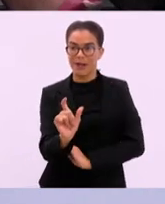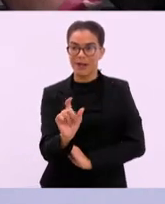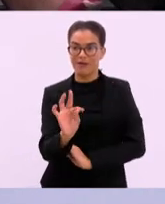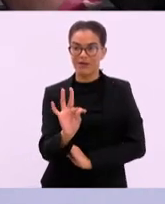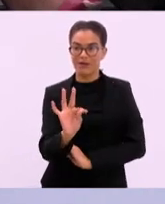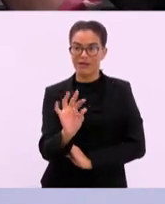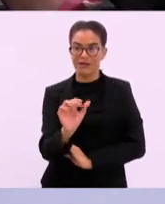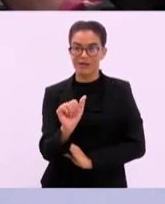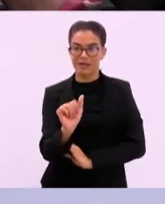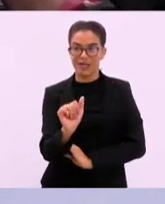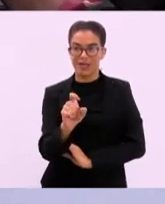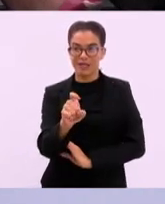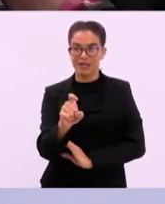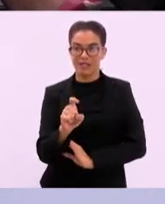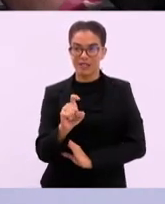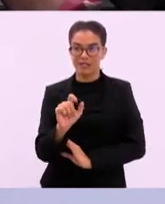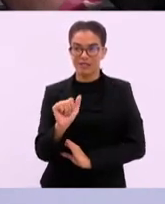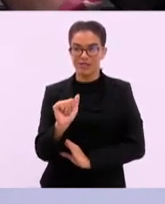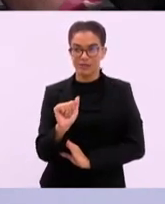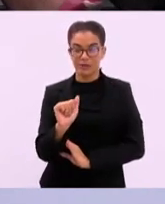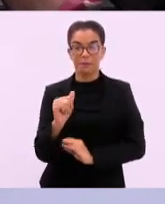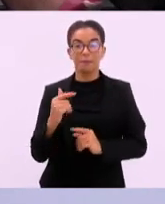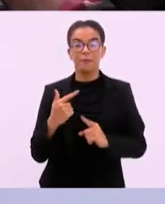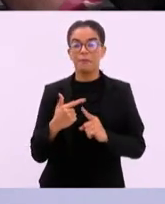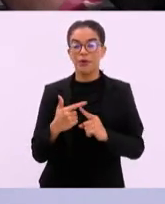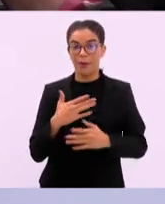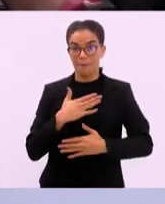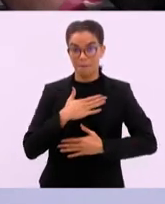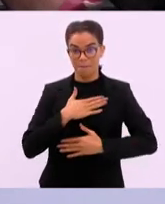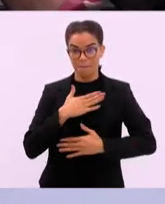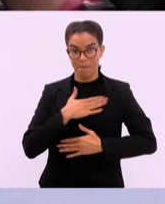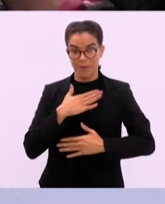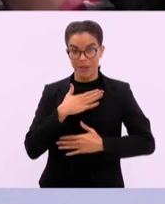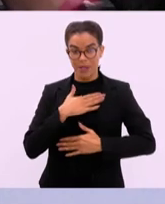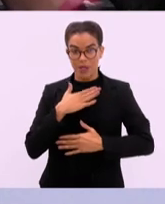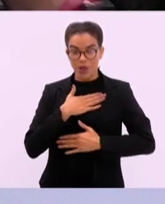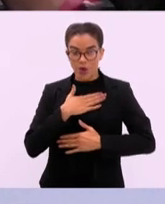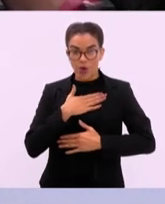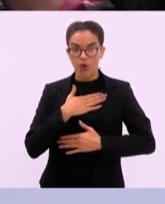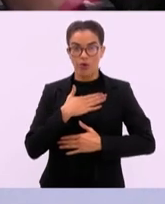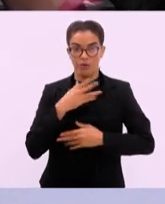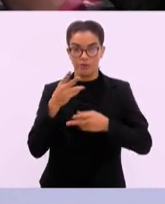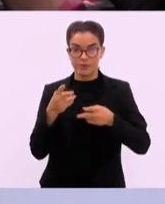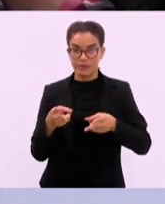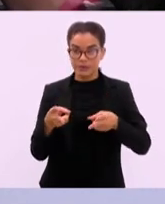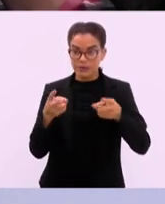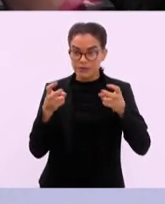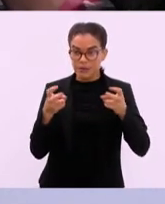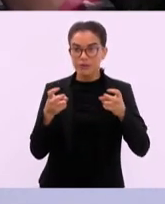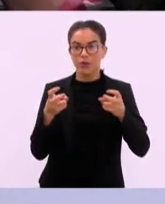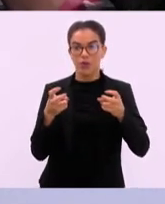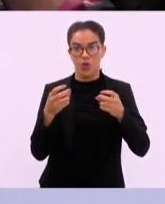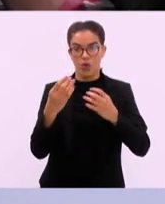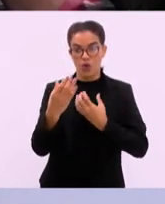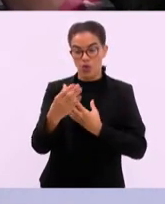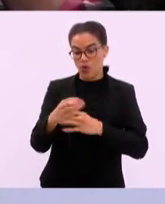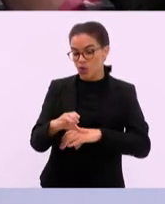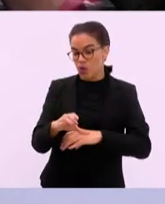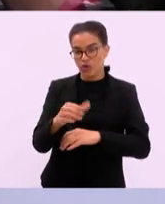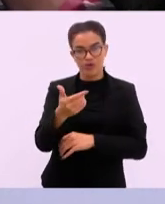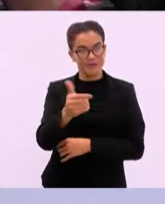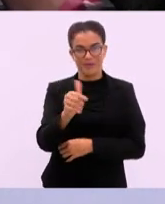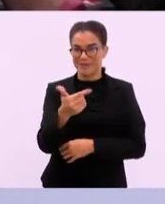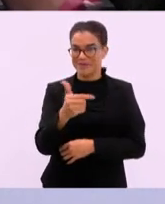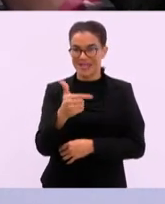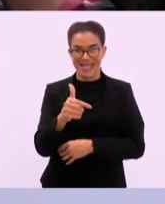taxa, porque, no meu entendimento, a inscrição de um concurso não tem as